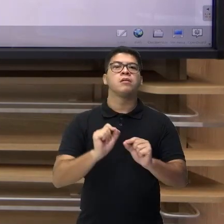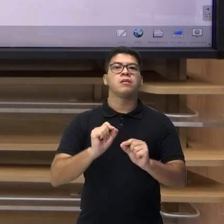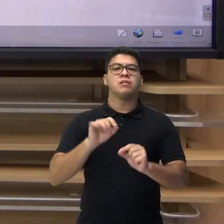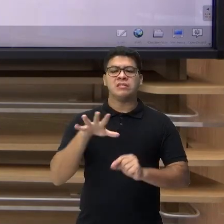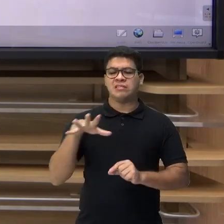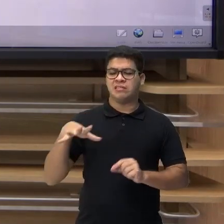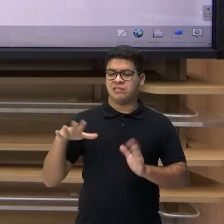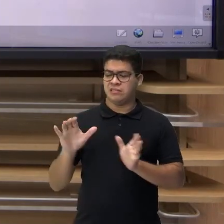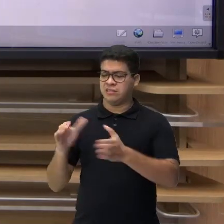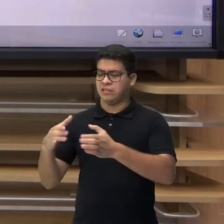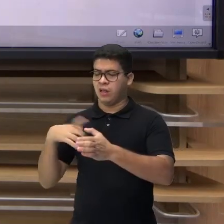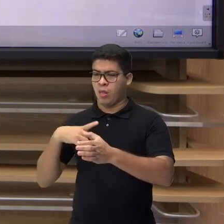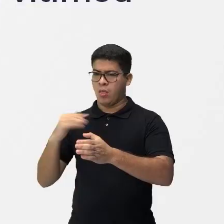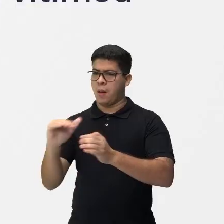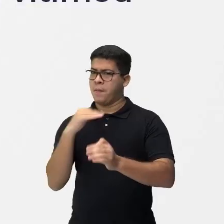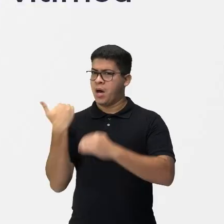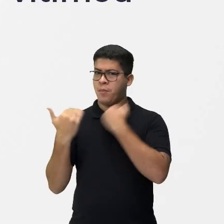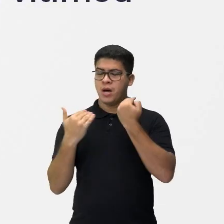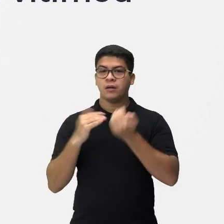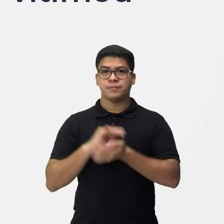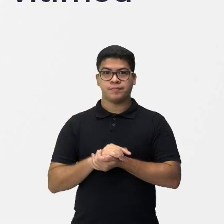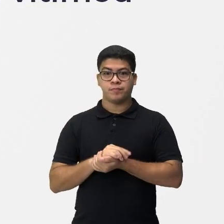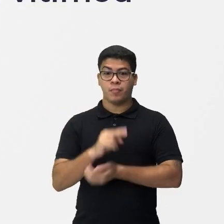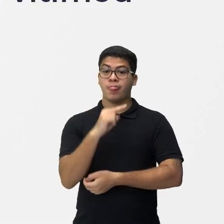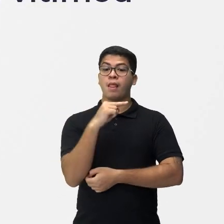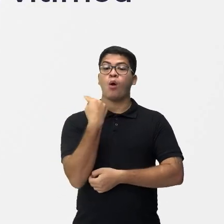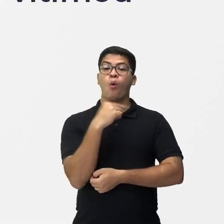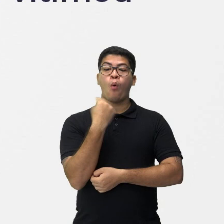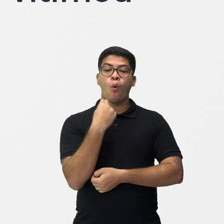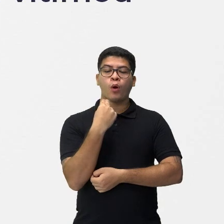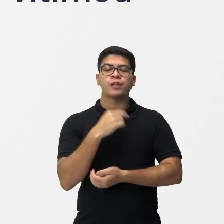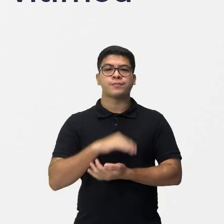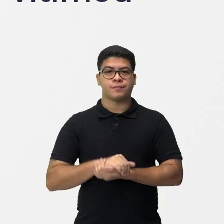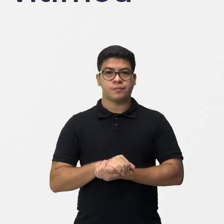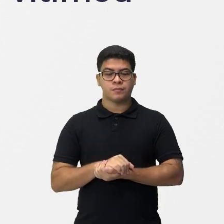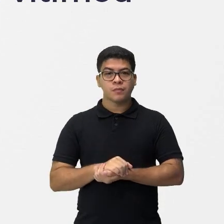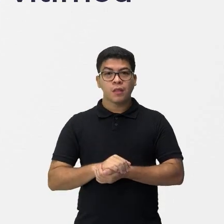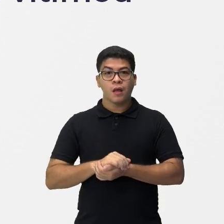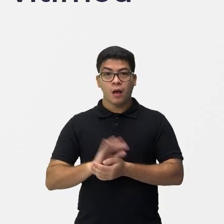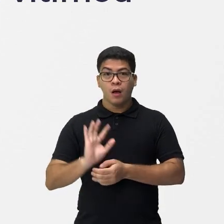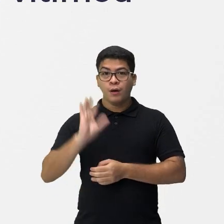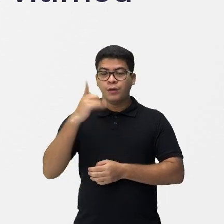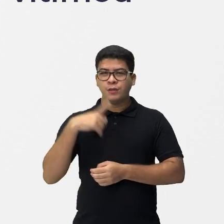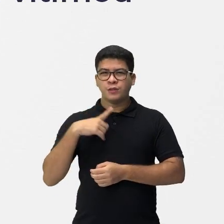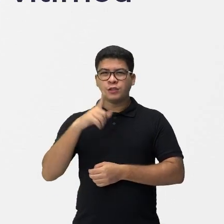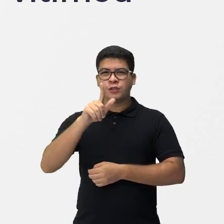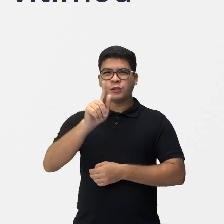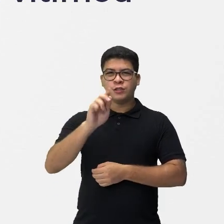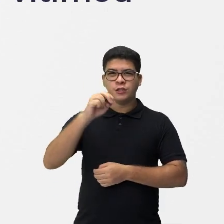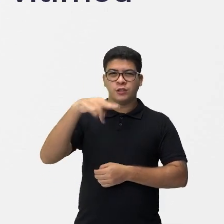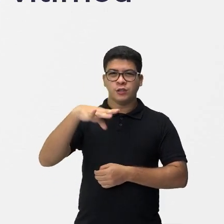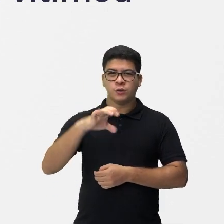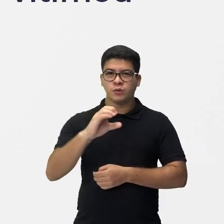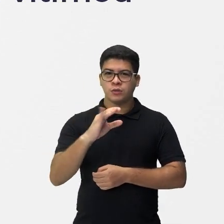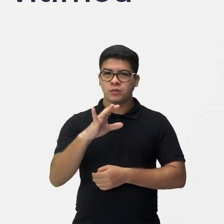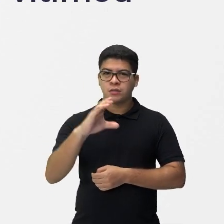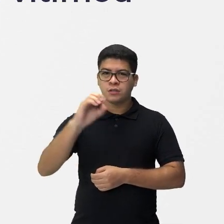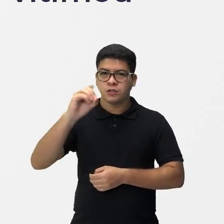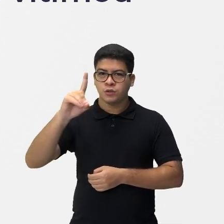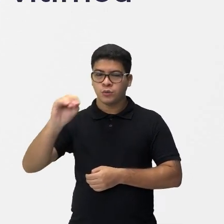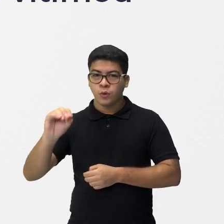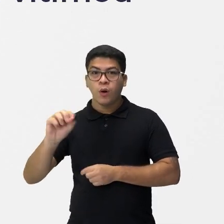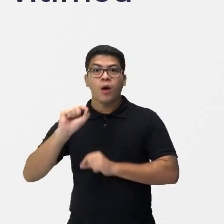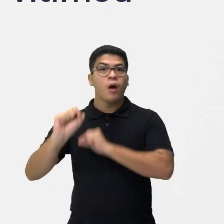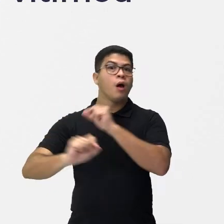promover a morte em massa. Vamos ver aqui. Holocausto é o nome que se dá para o genocídio cometido pelos nazistas ao longo da Segunda Guerra Mundial